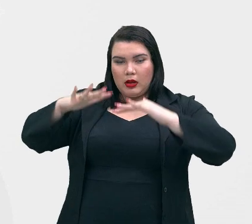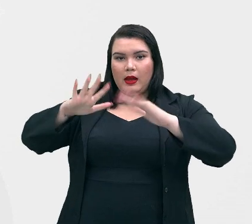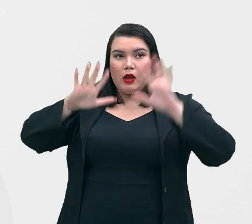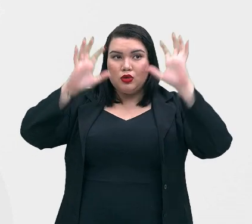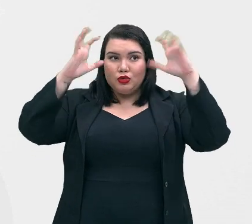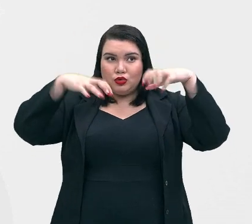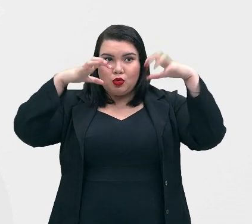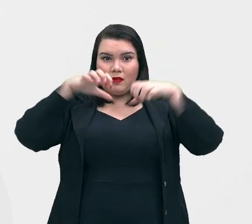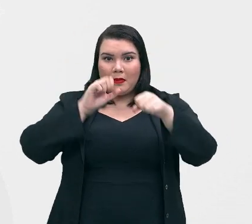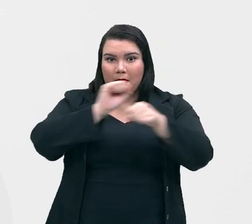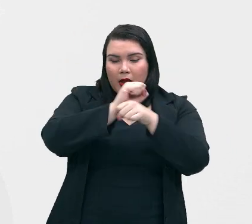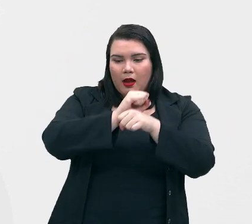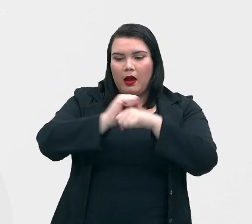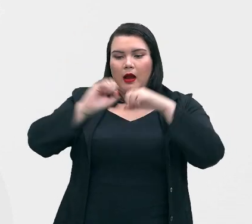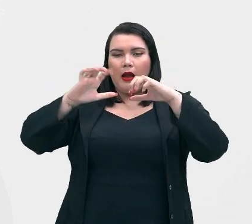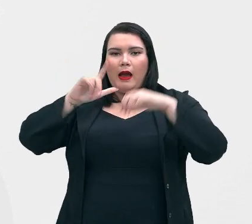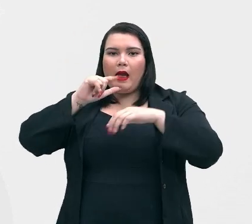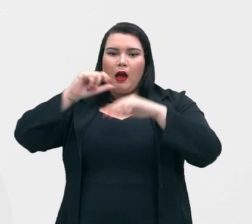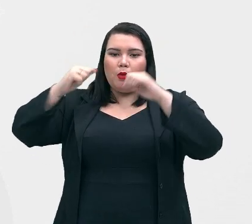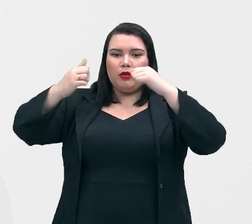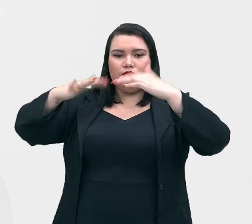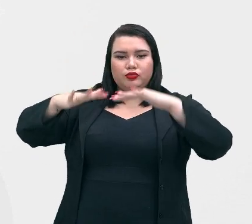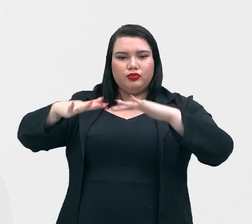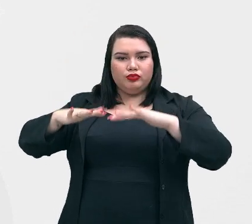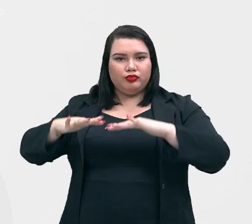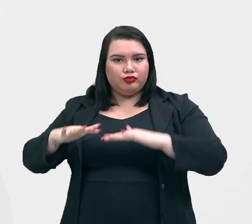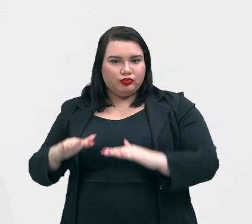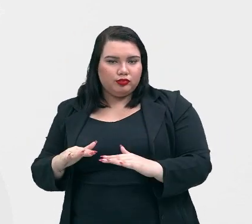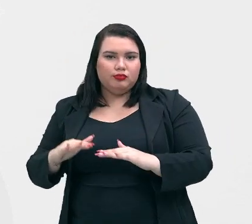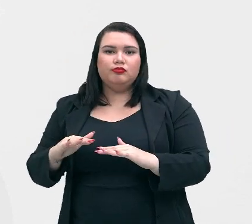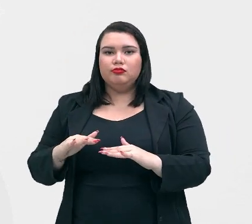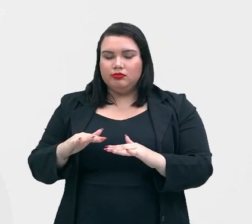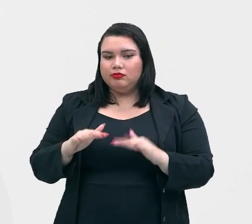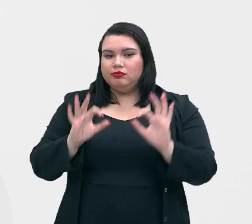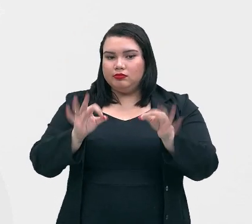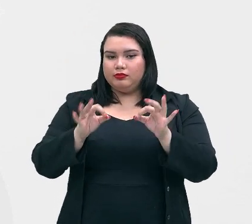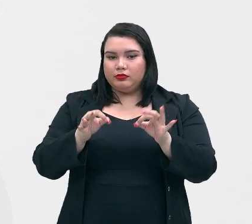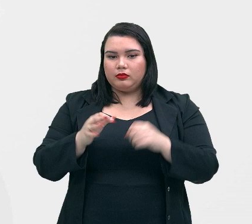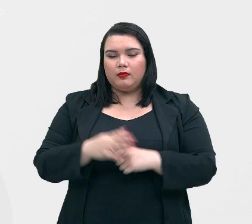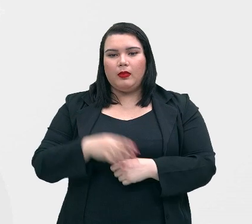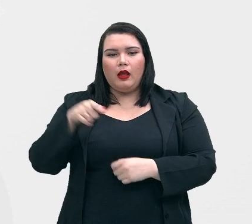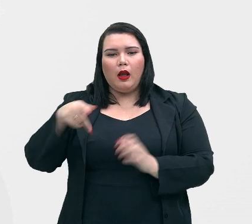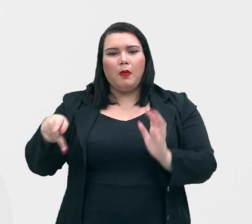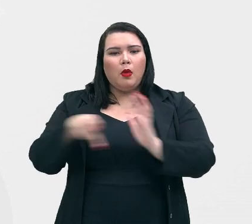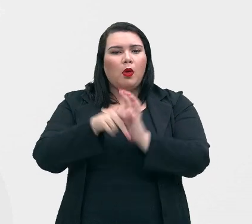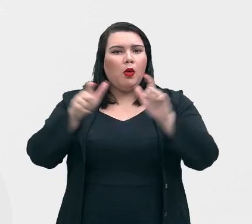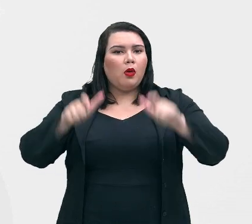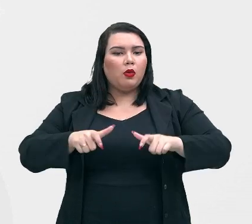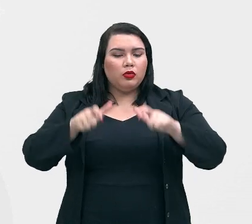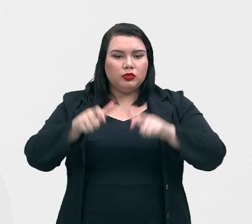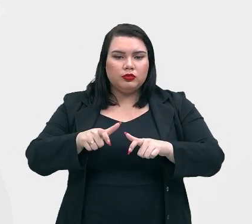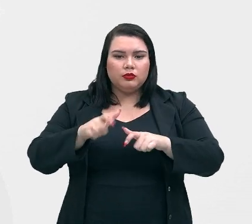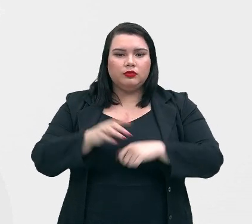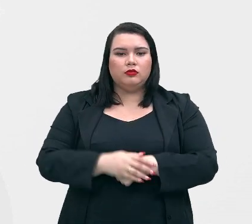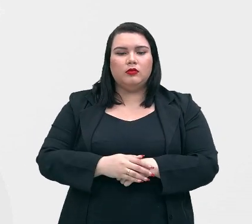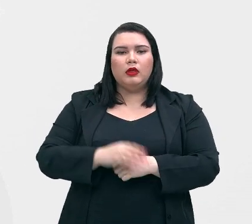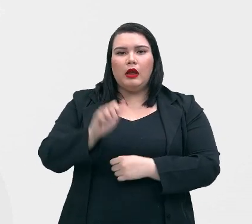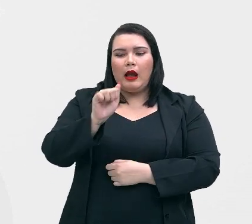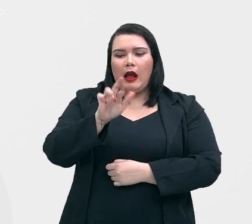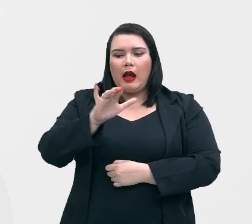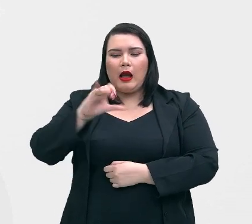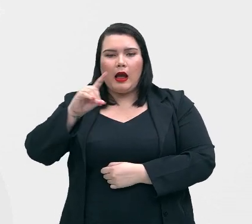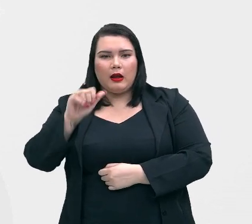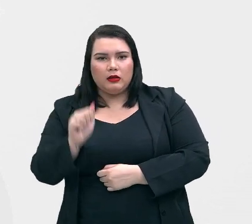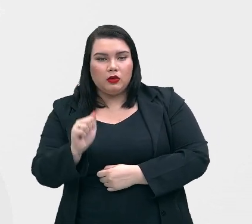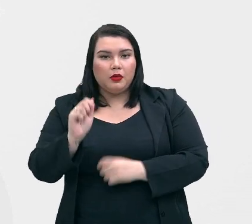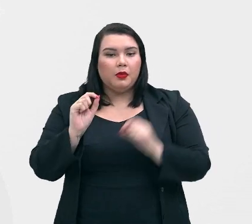é quando para de chover, tá? E normalmente os rios intermitentes, gente, eles são comuns em áreas de semiáridos, né?